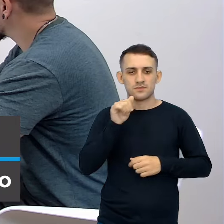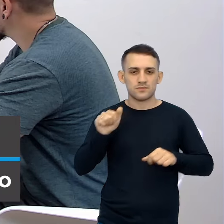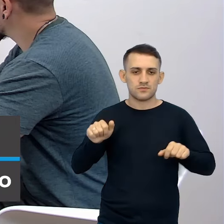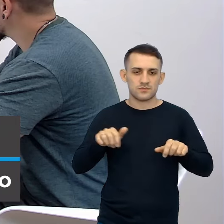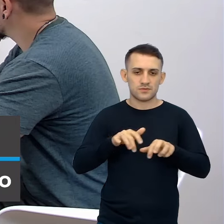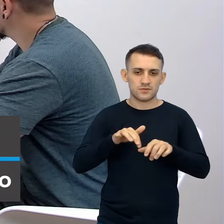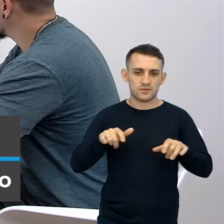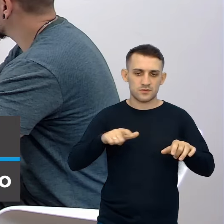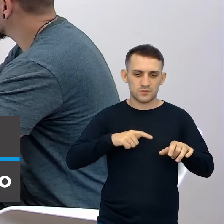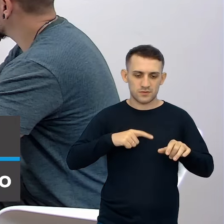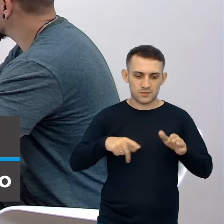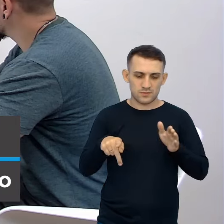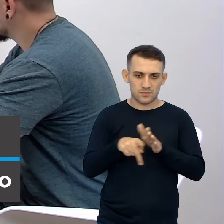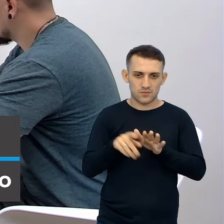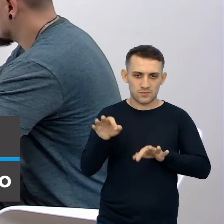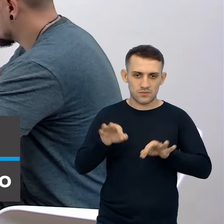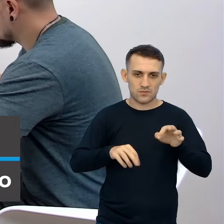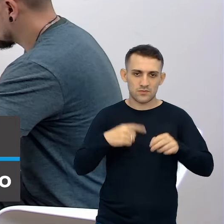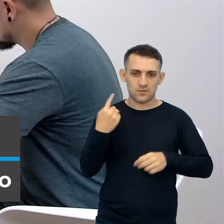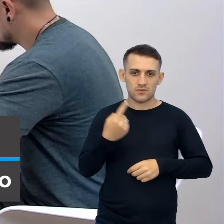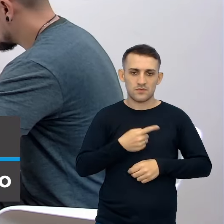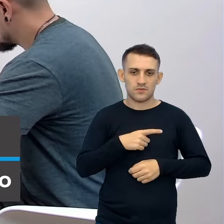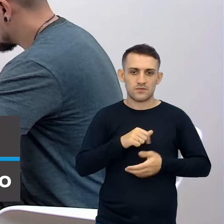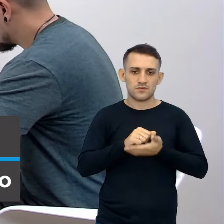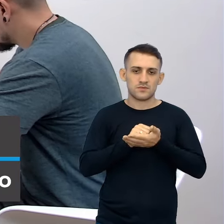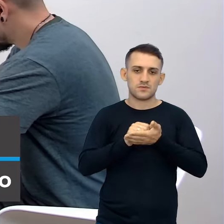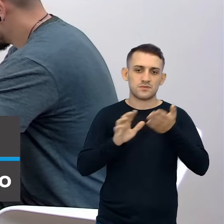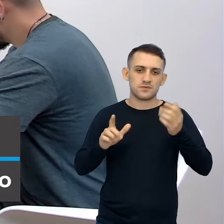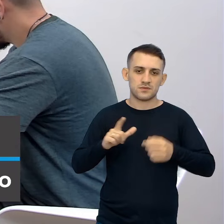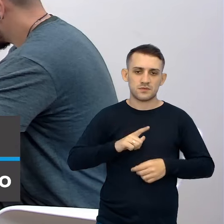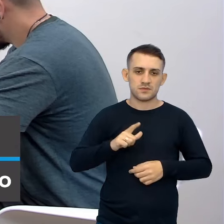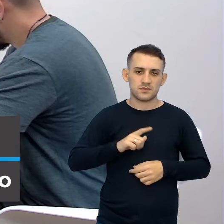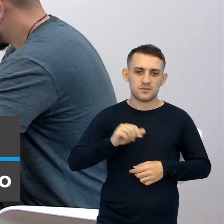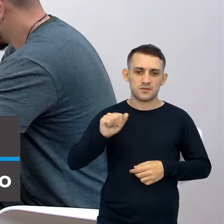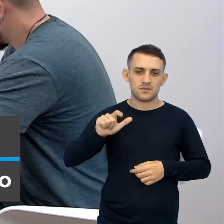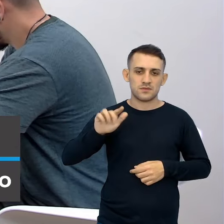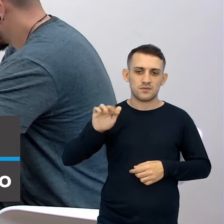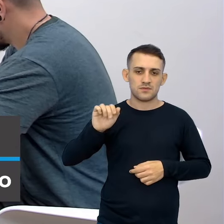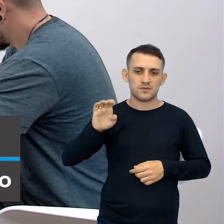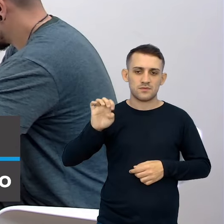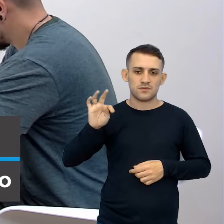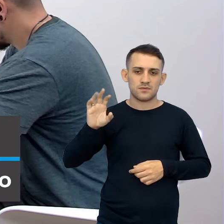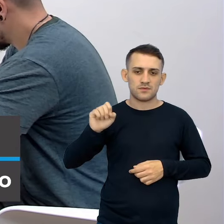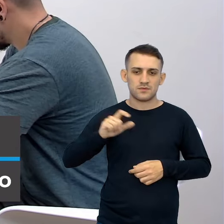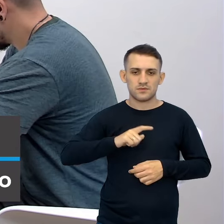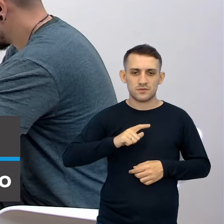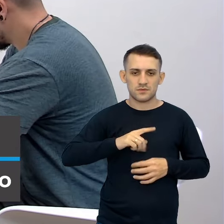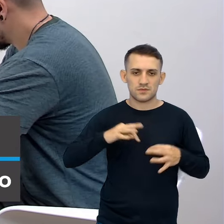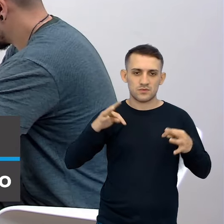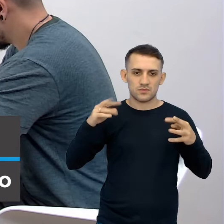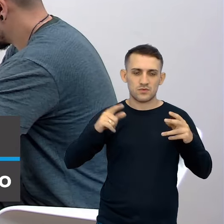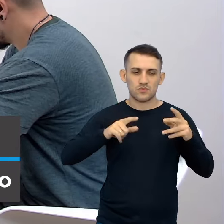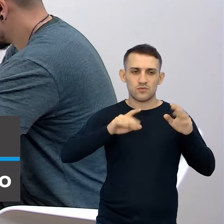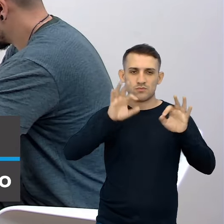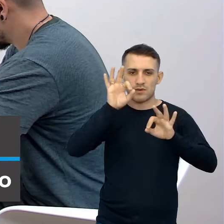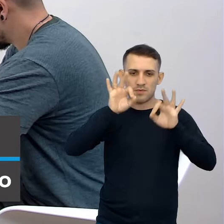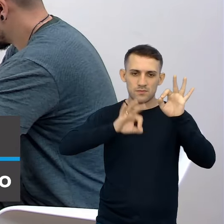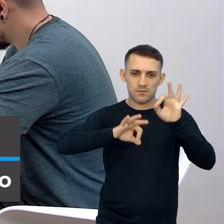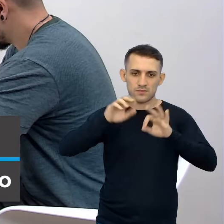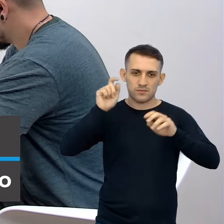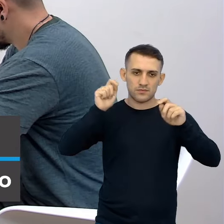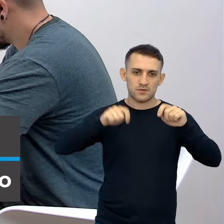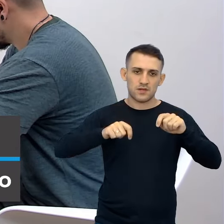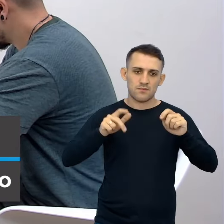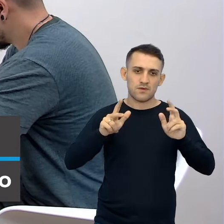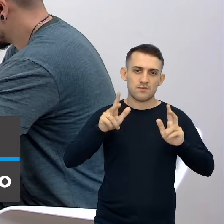tem uma organização, então a gente tem uma atividade que traz o alfabeto. Então, ele tem o alfabeto totalmente organizado, em que ele vai